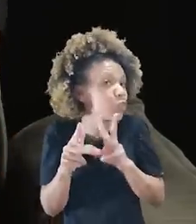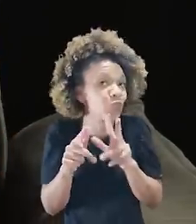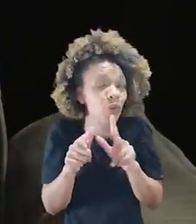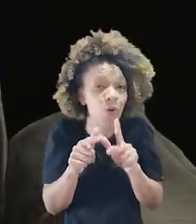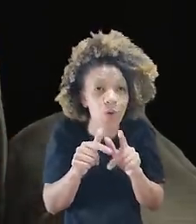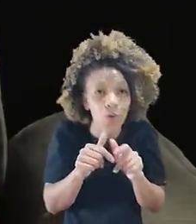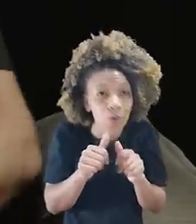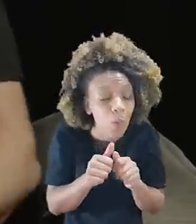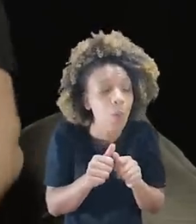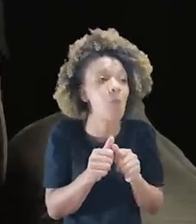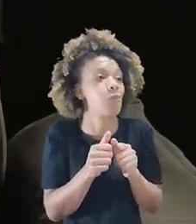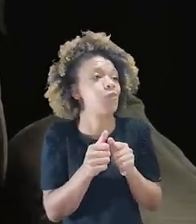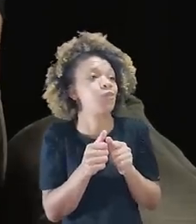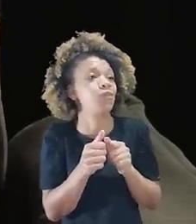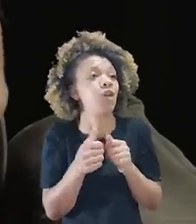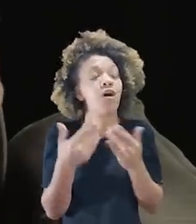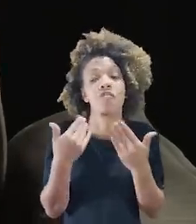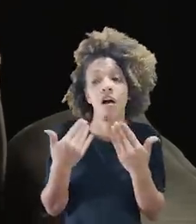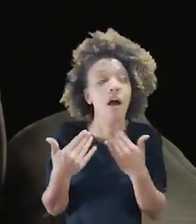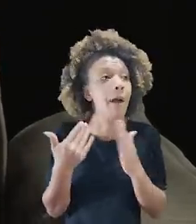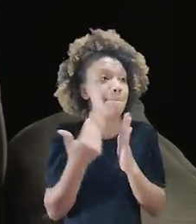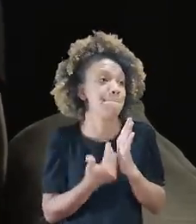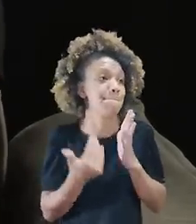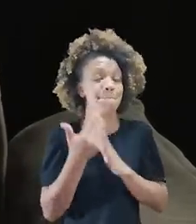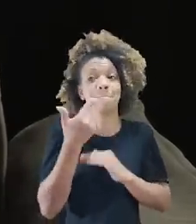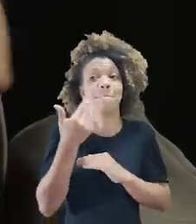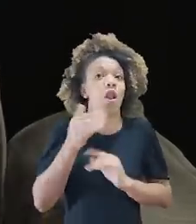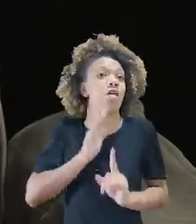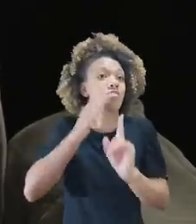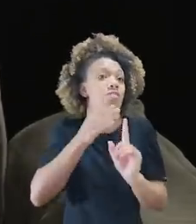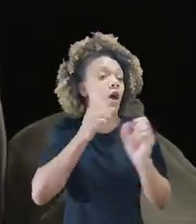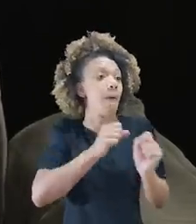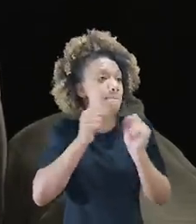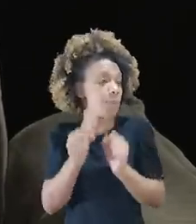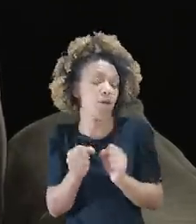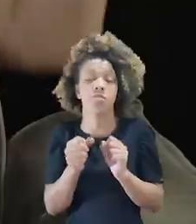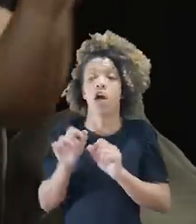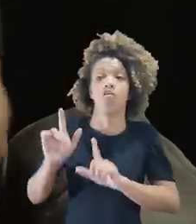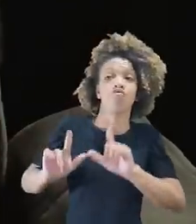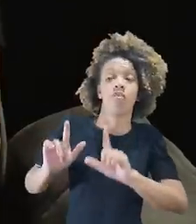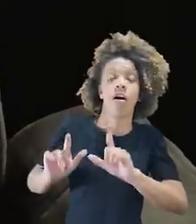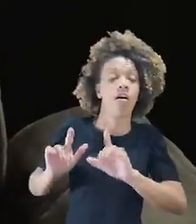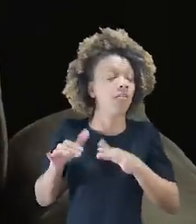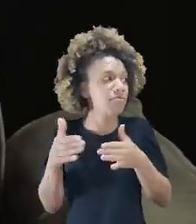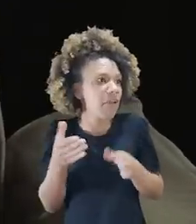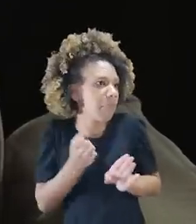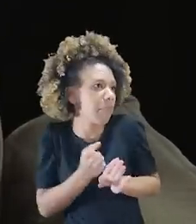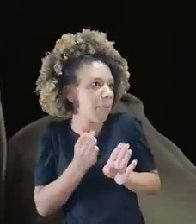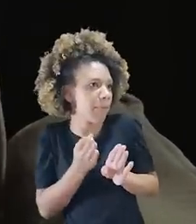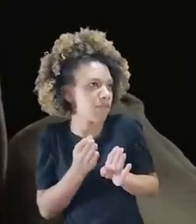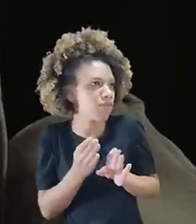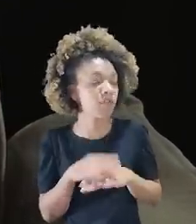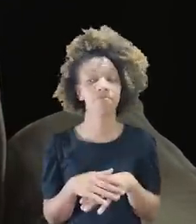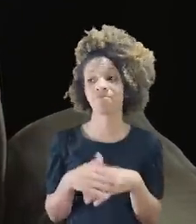mundo comentava sobre você você é uma das maiores figuras com poder absurdo de mídia e tal e aí de repente